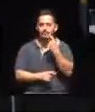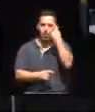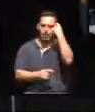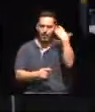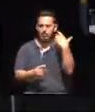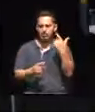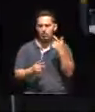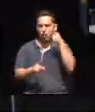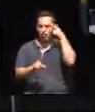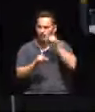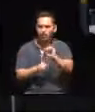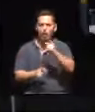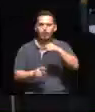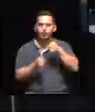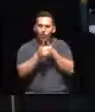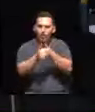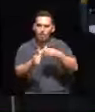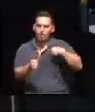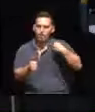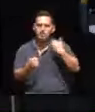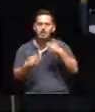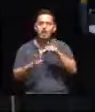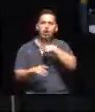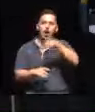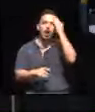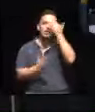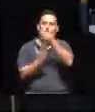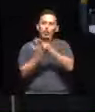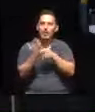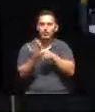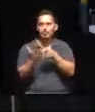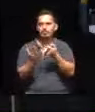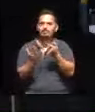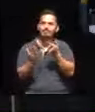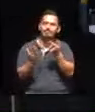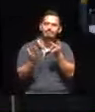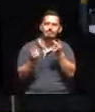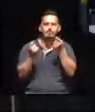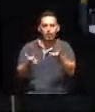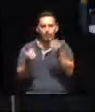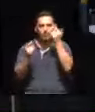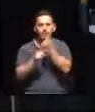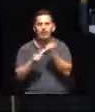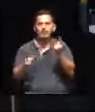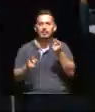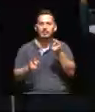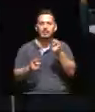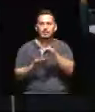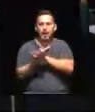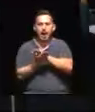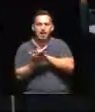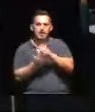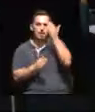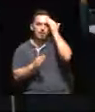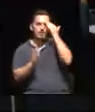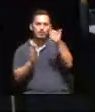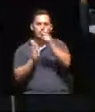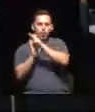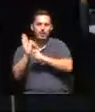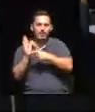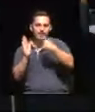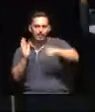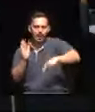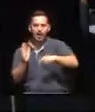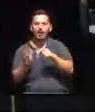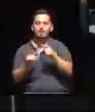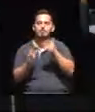e acompanhamos as preocupações, no entanto, julgamos ser um documento algo redundante, pois parte do que propõe já está previsto no regulamento,